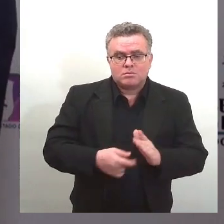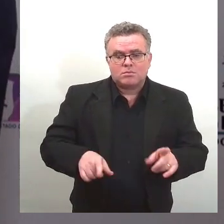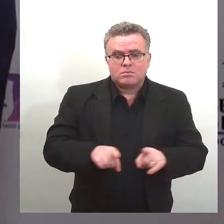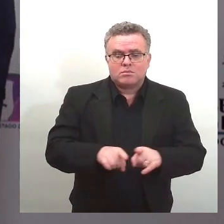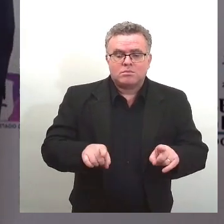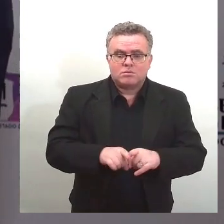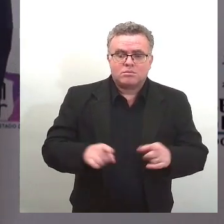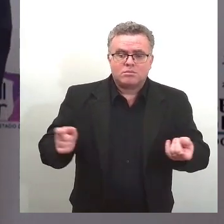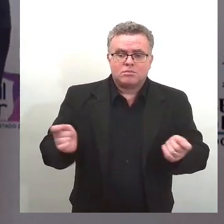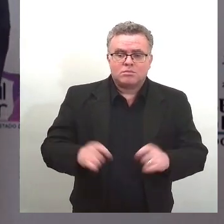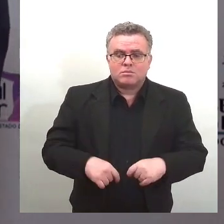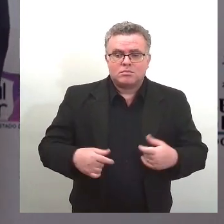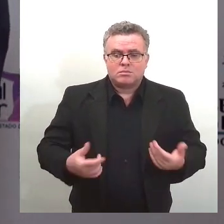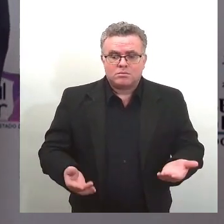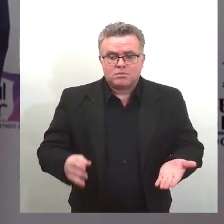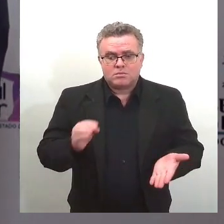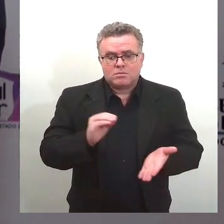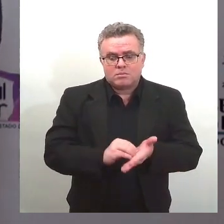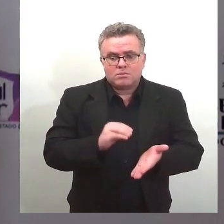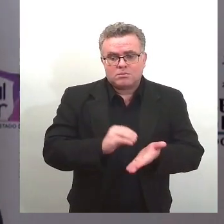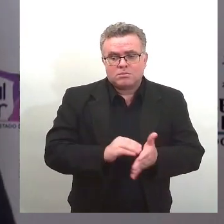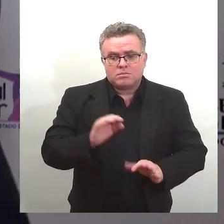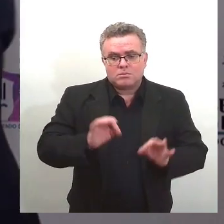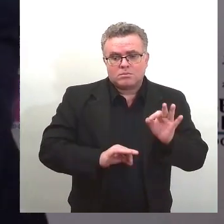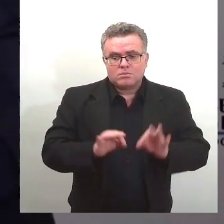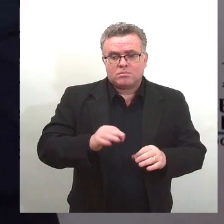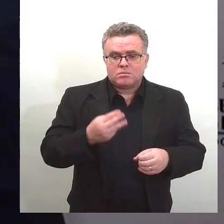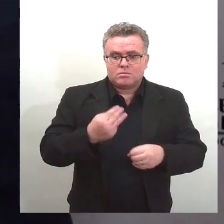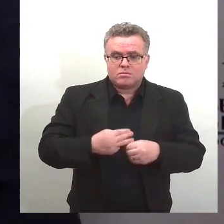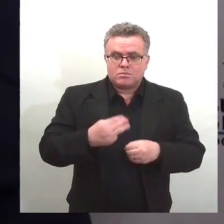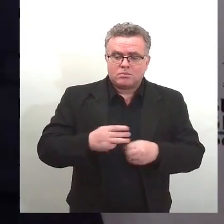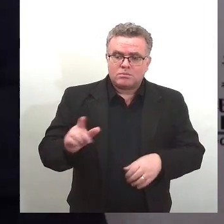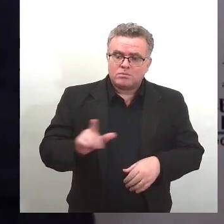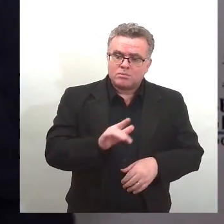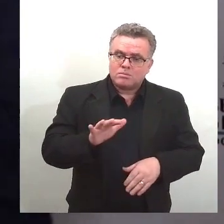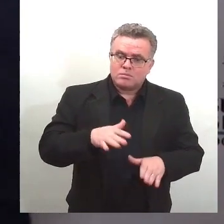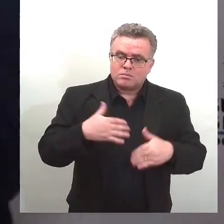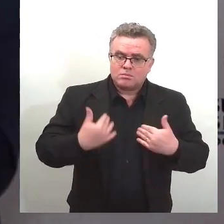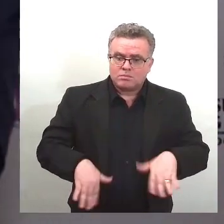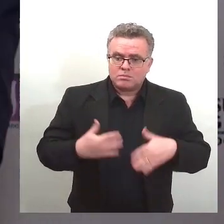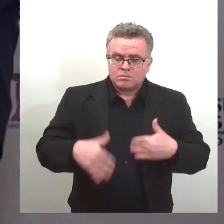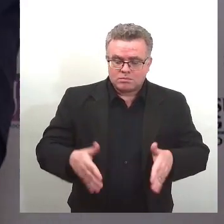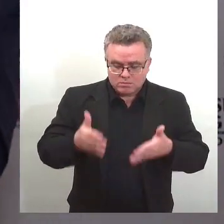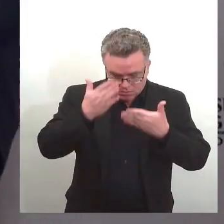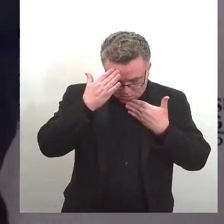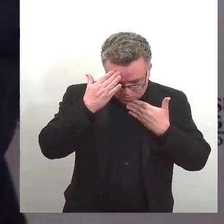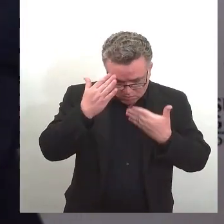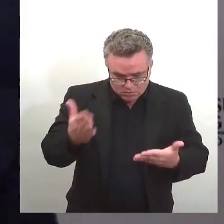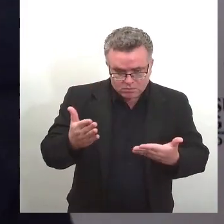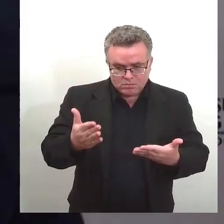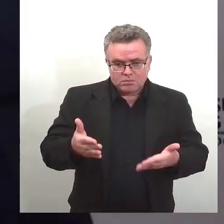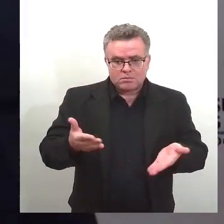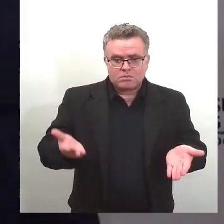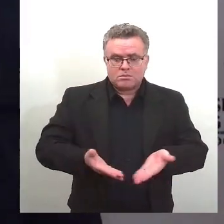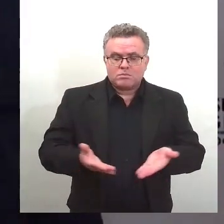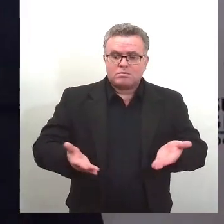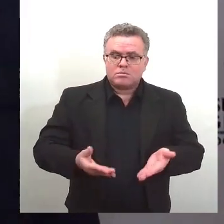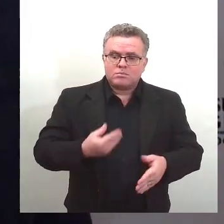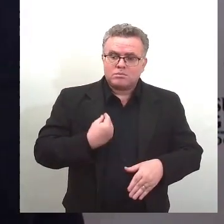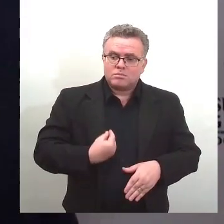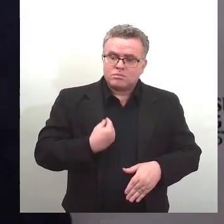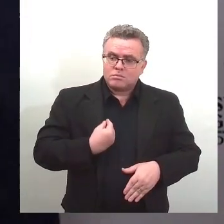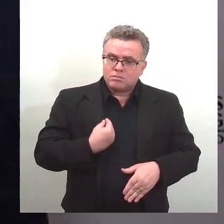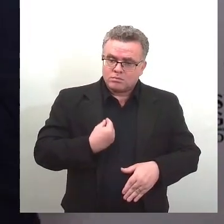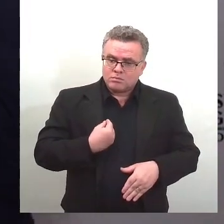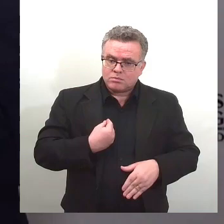má administração que acontece dentro do município Lagarto. Deputado, muito obrigado pela sua participação aqui no Direto do Plenário e sinta-se